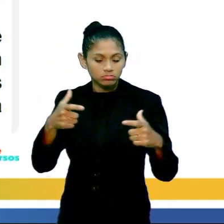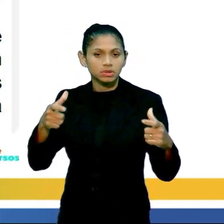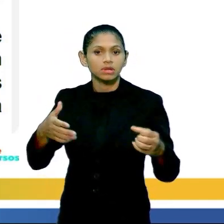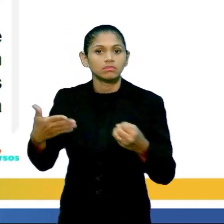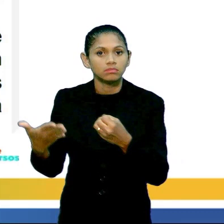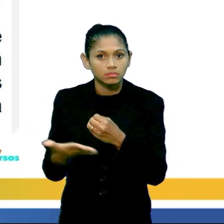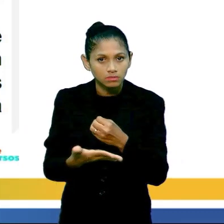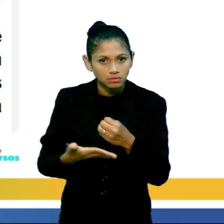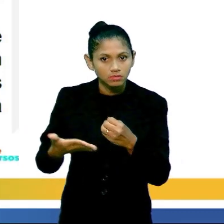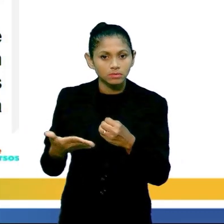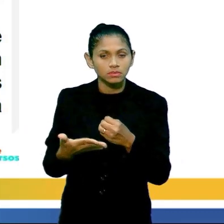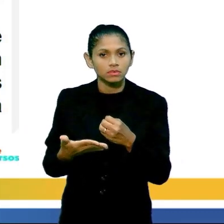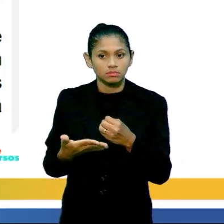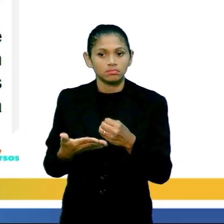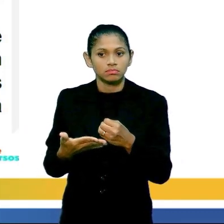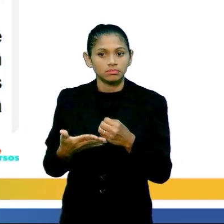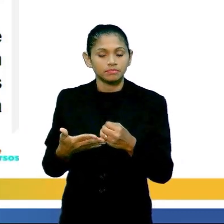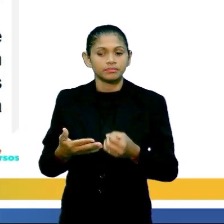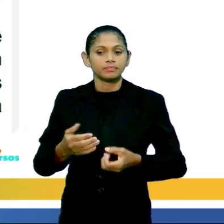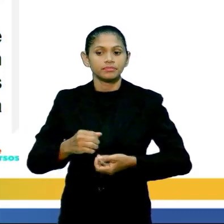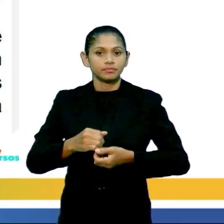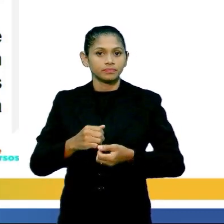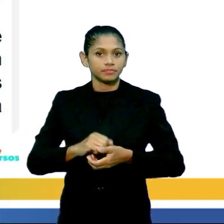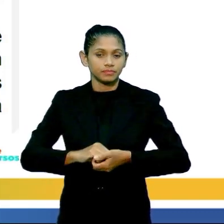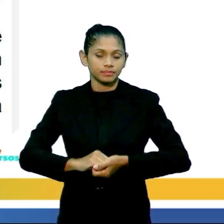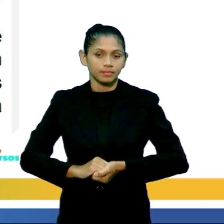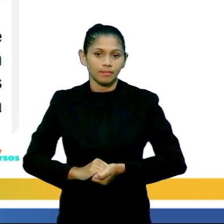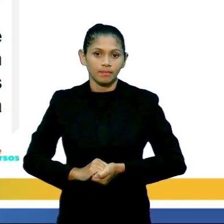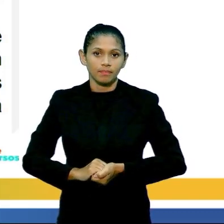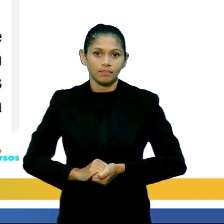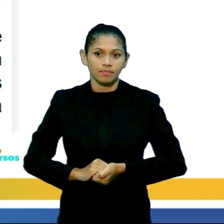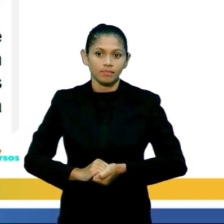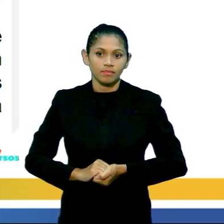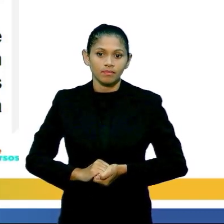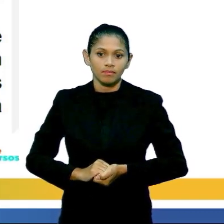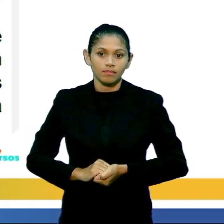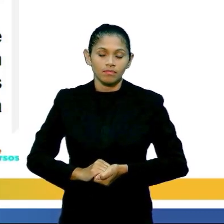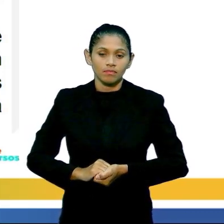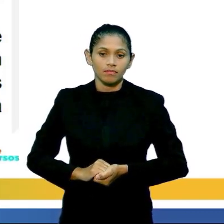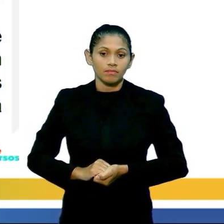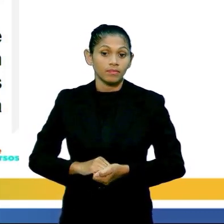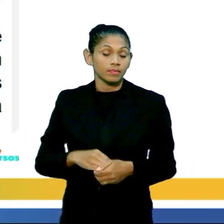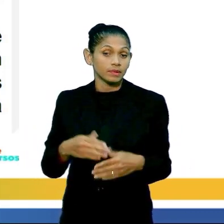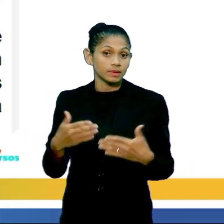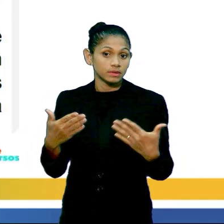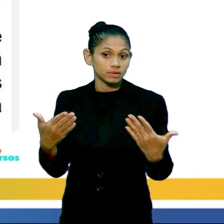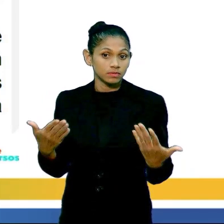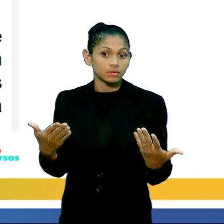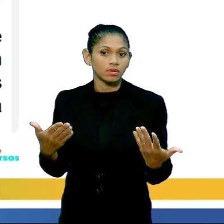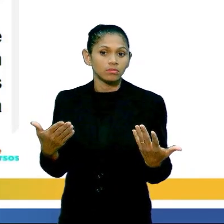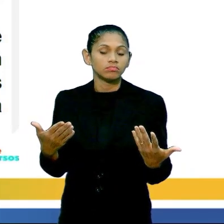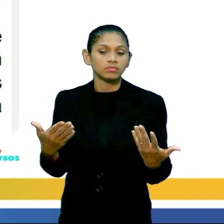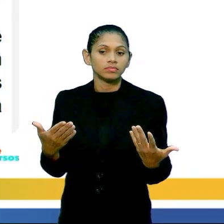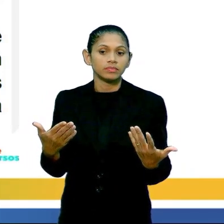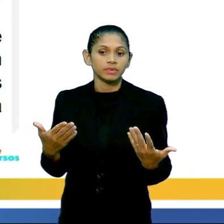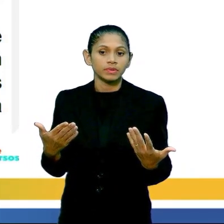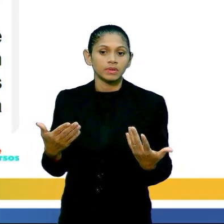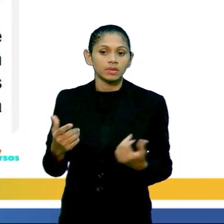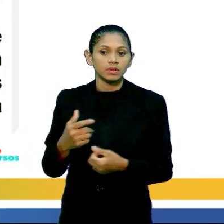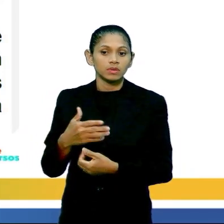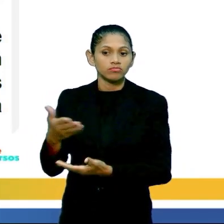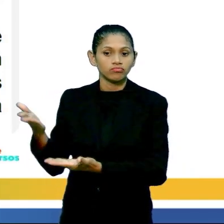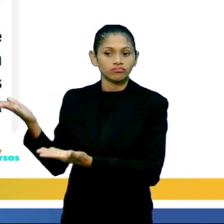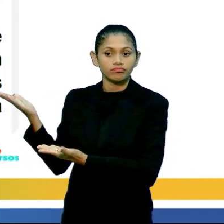texto dissertativo argumentativo, que é a redação de vocês, tá? Então, aí, em linhas gerais, né, galera, de acordo aí com o